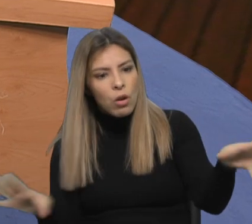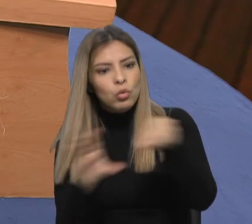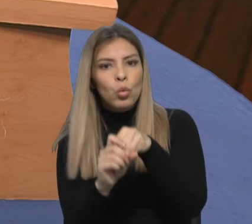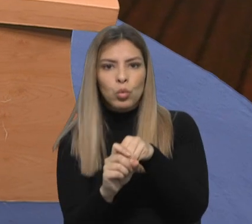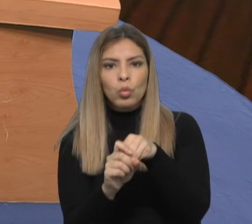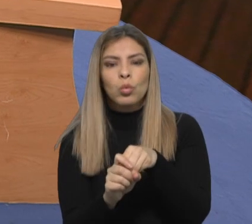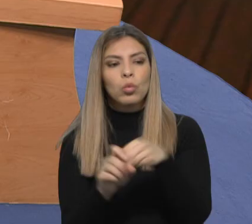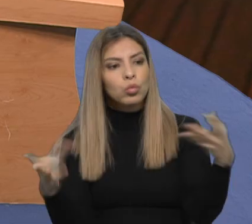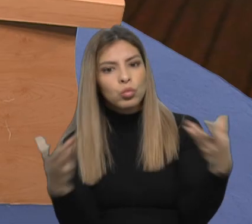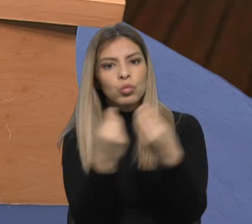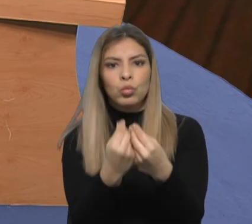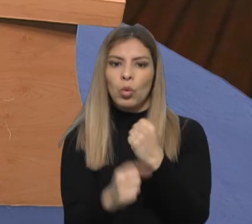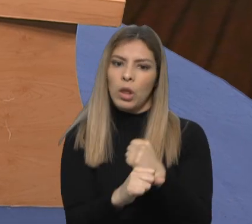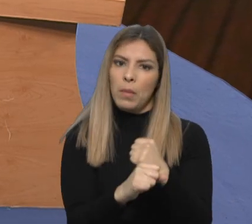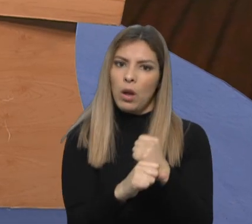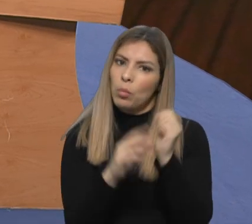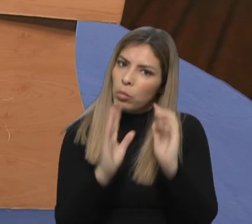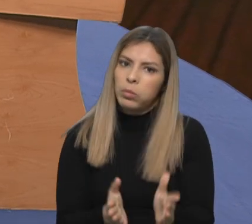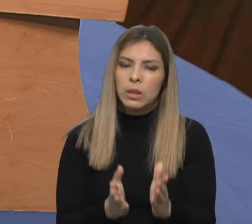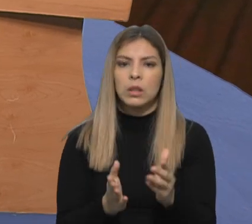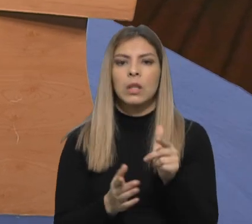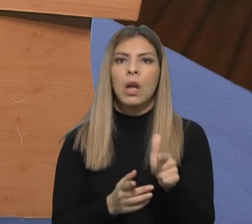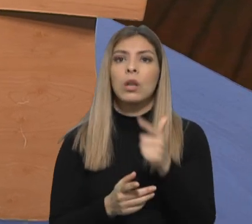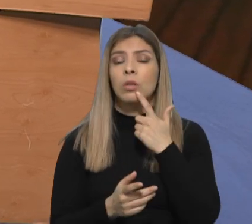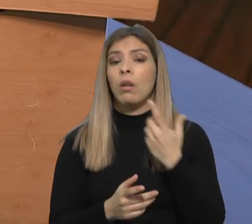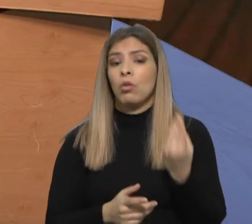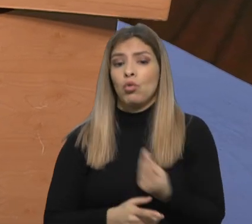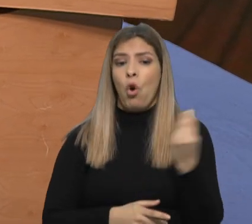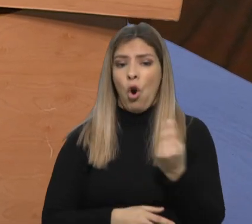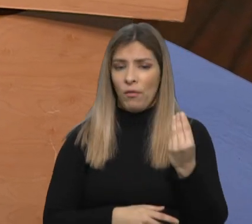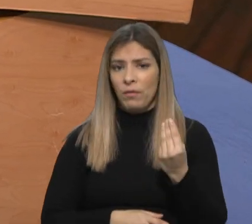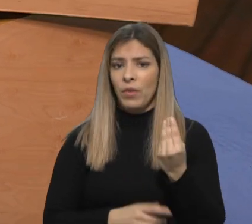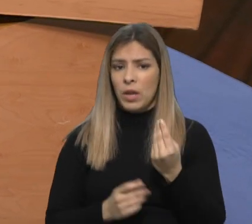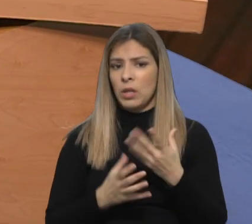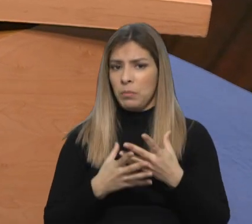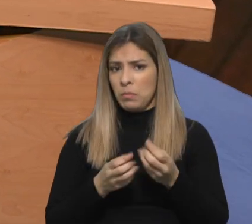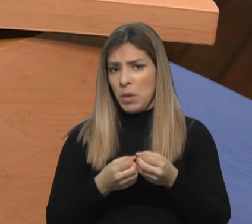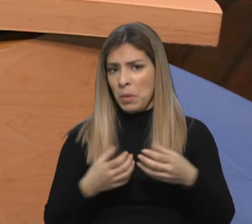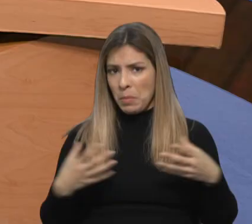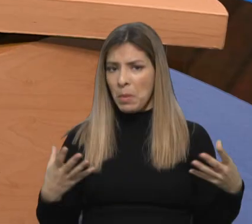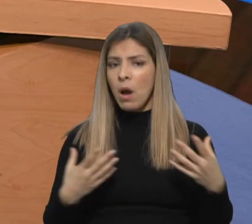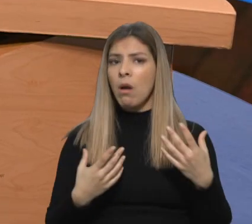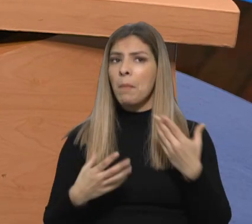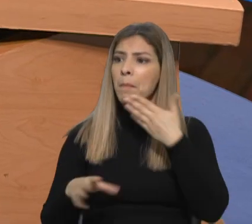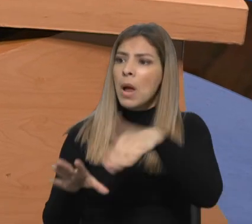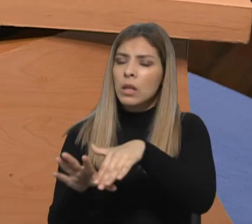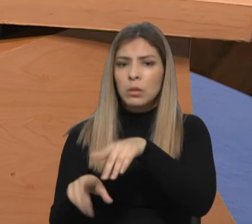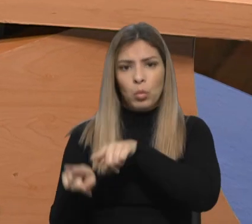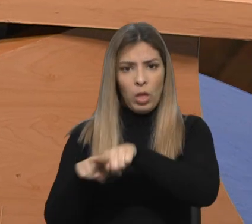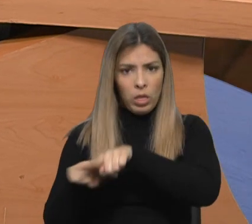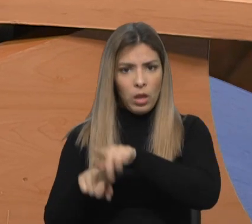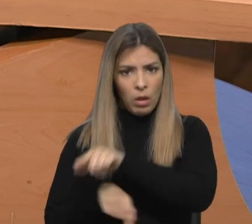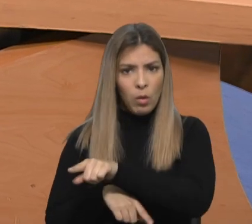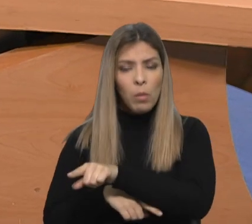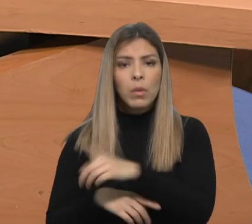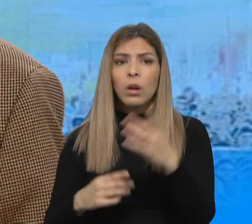isso tem-se visto. Há cada vez mais jovens atores políticos, atores relevantes, o que é relativamente normal,